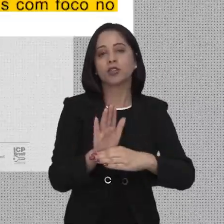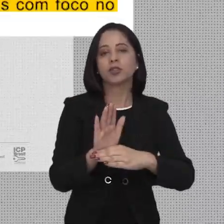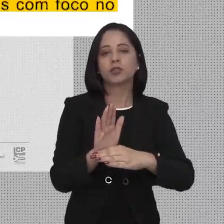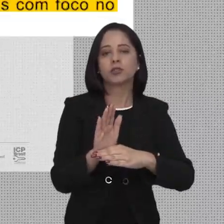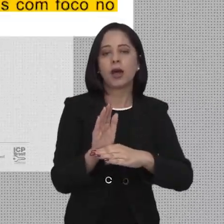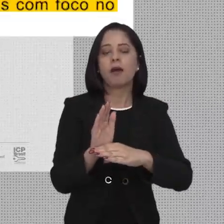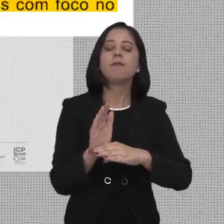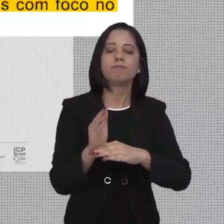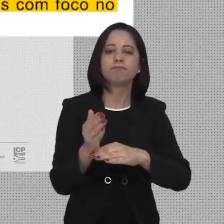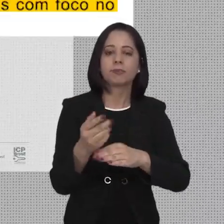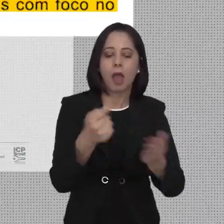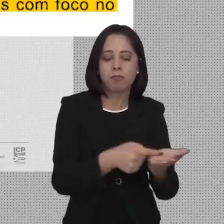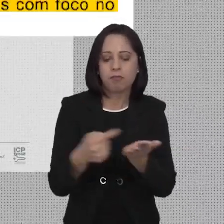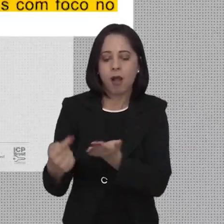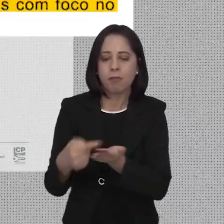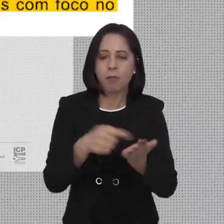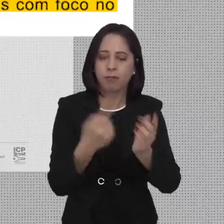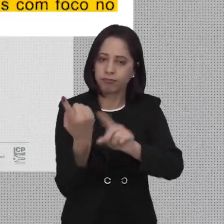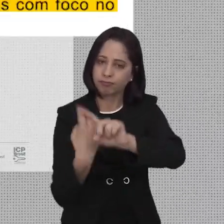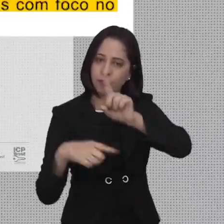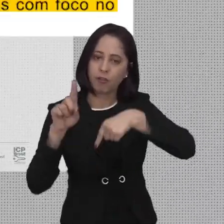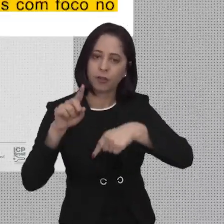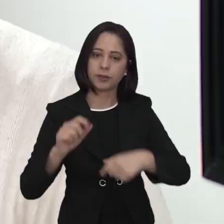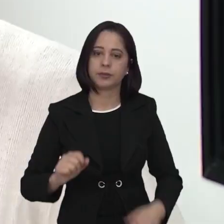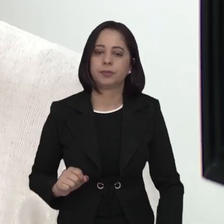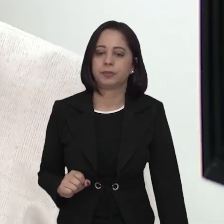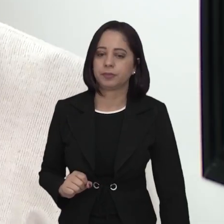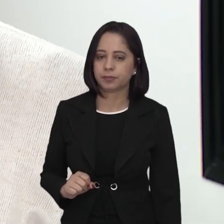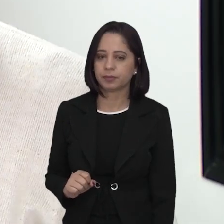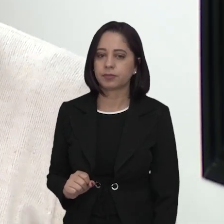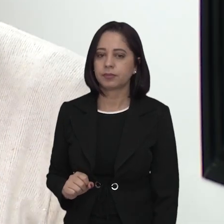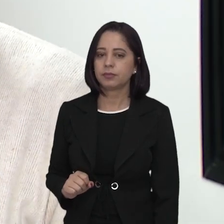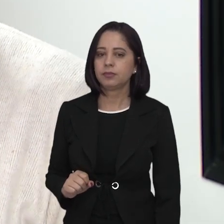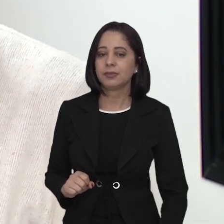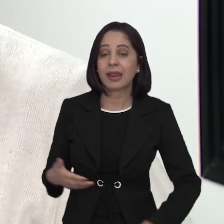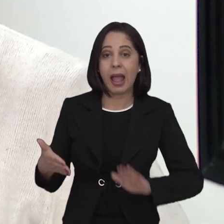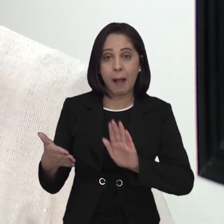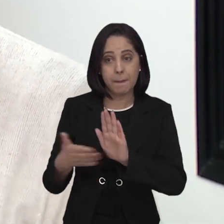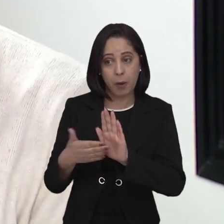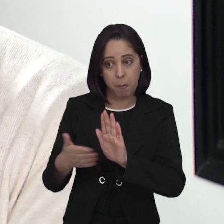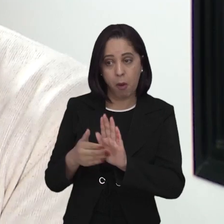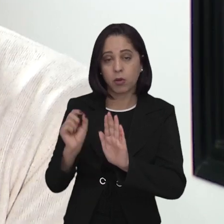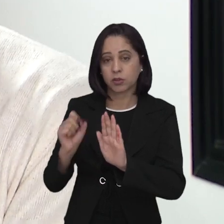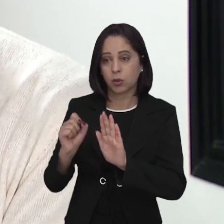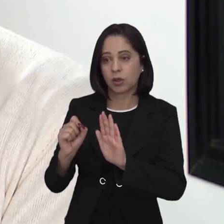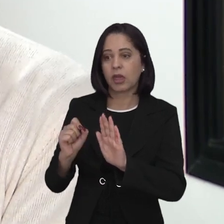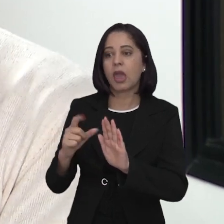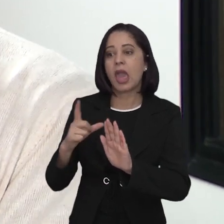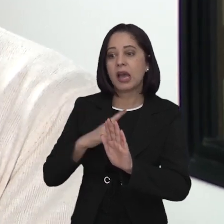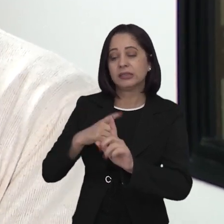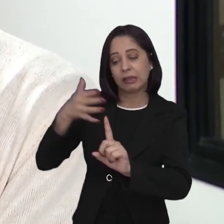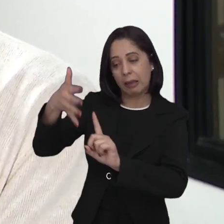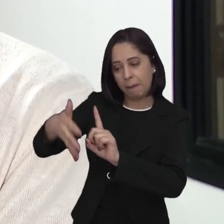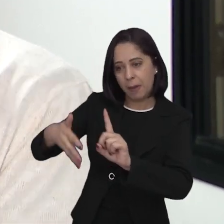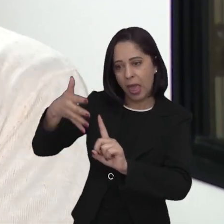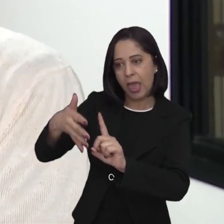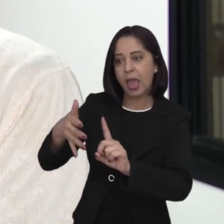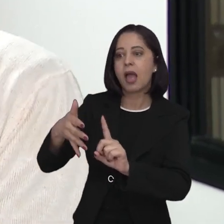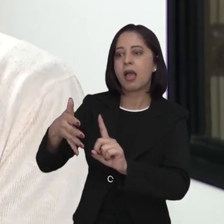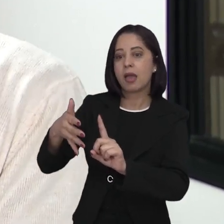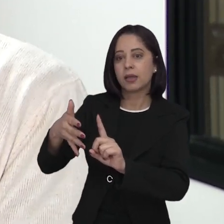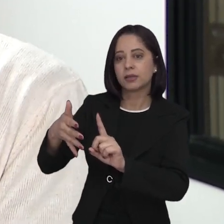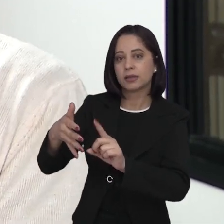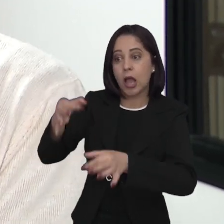desenvolvimento de negócios liderados por mulheres. A proposta é que sejam criados workshops, né, orientações jurídicas